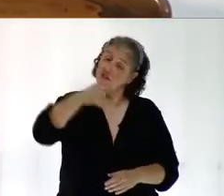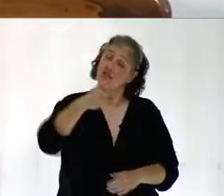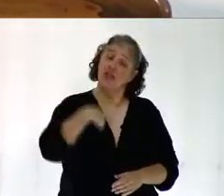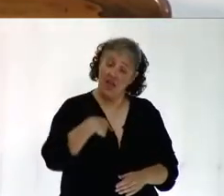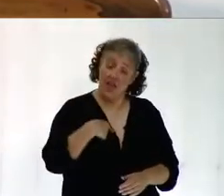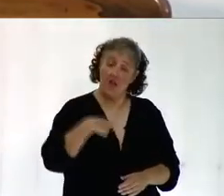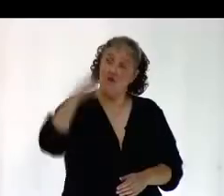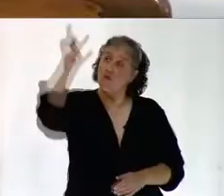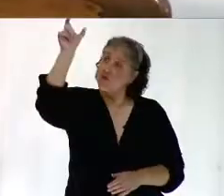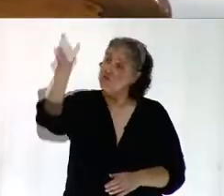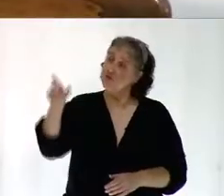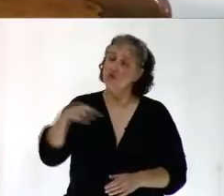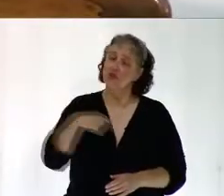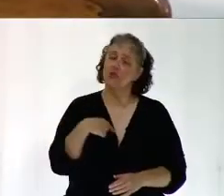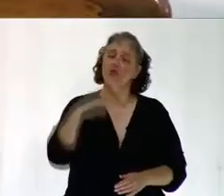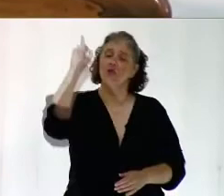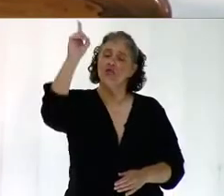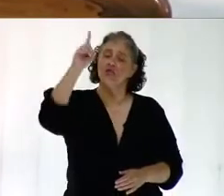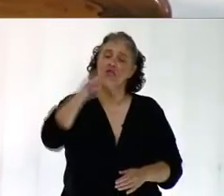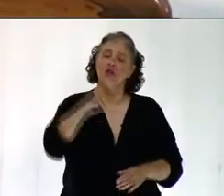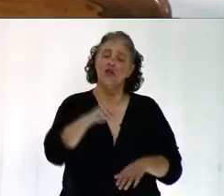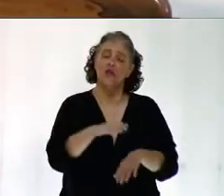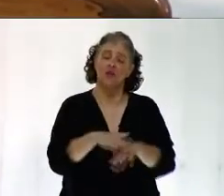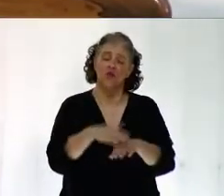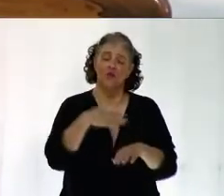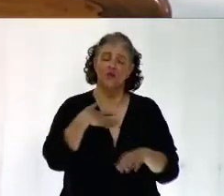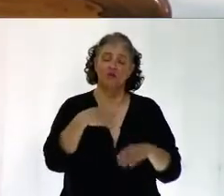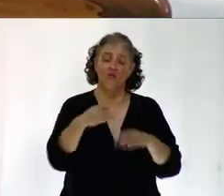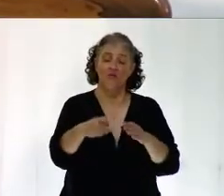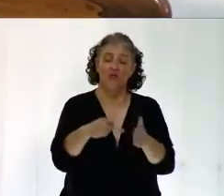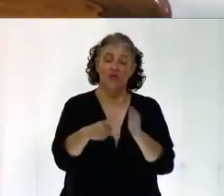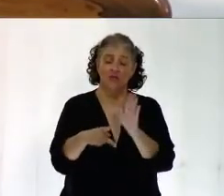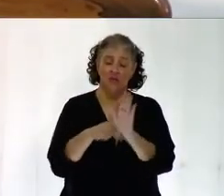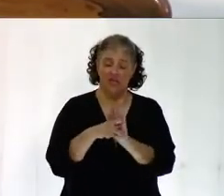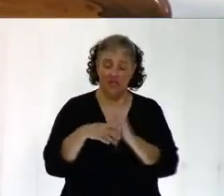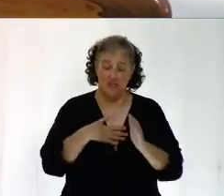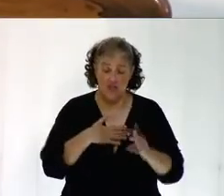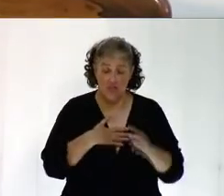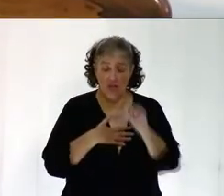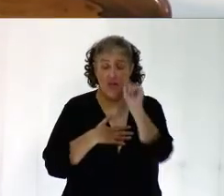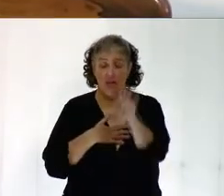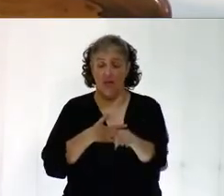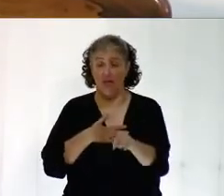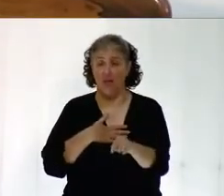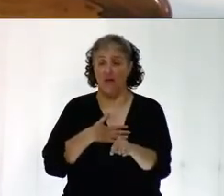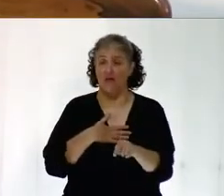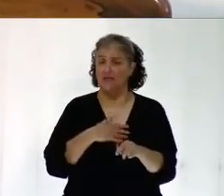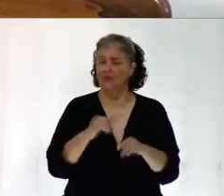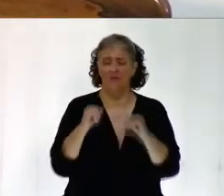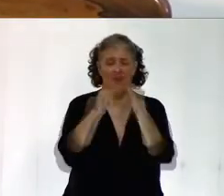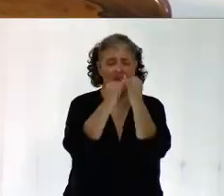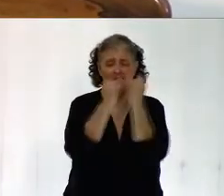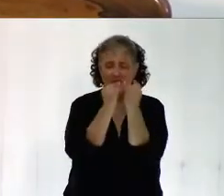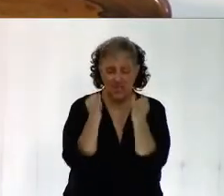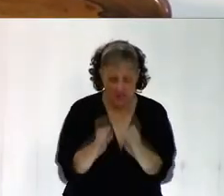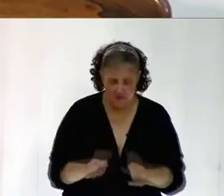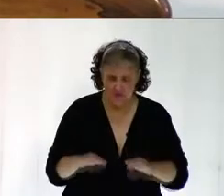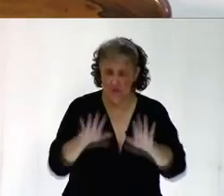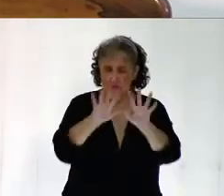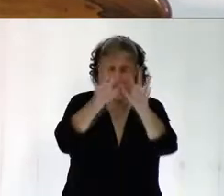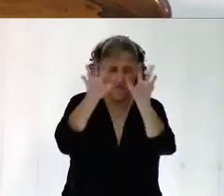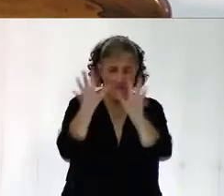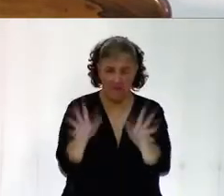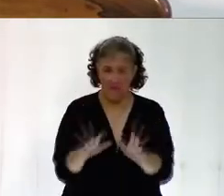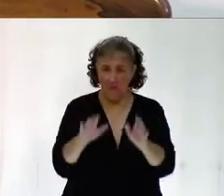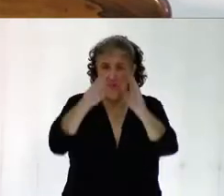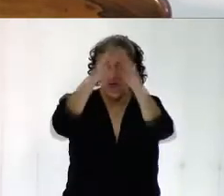casa e não terás outros deuses diante de mim não farás para ti imagem de escultura nem semelhança alguma do que há em